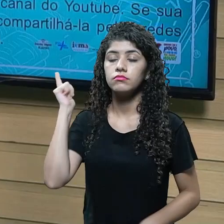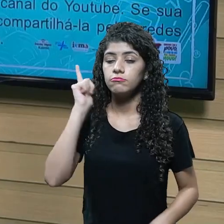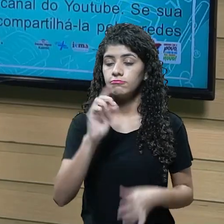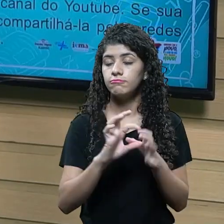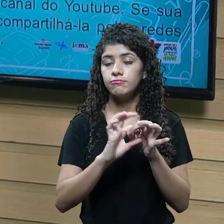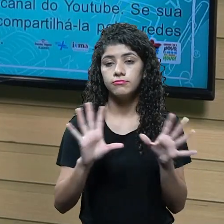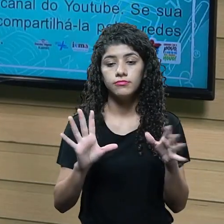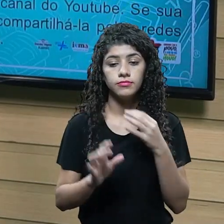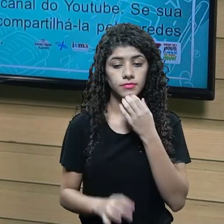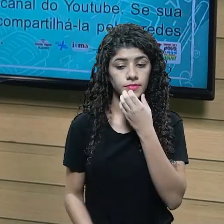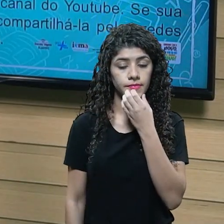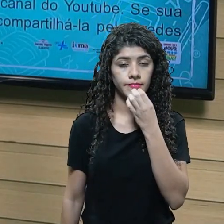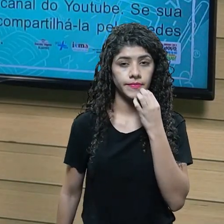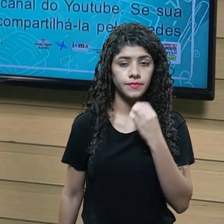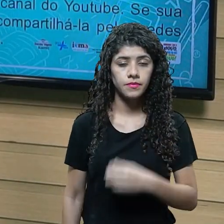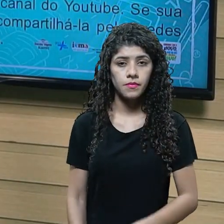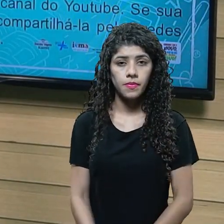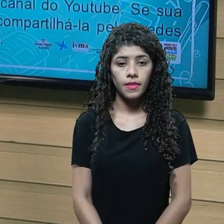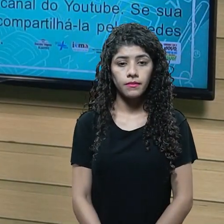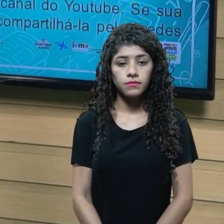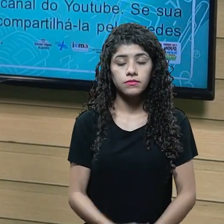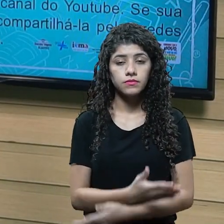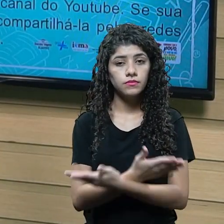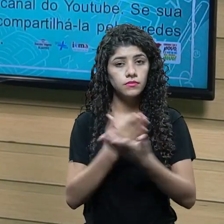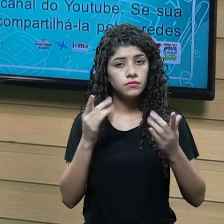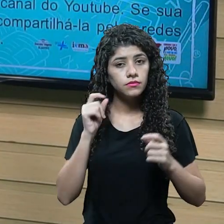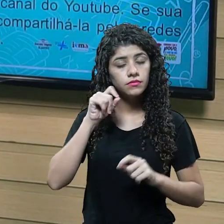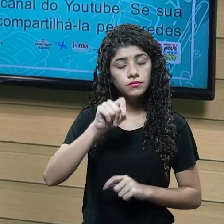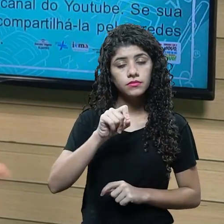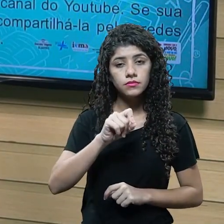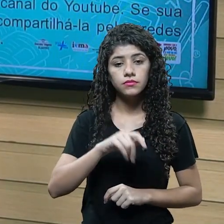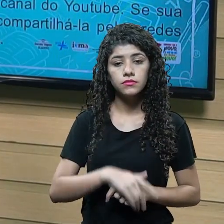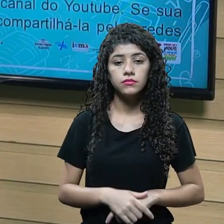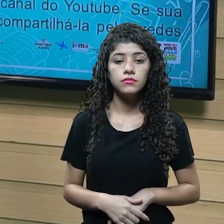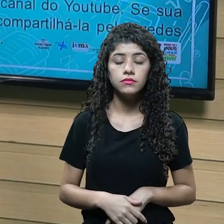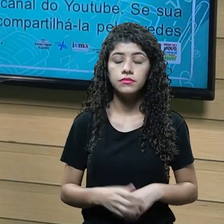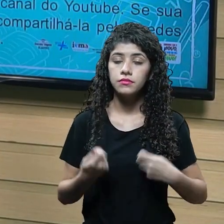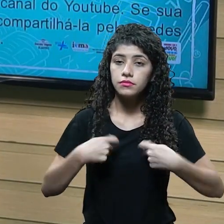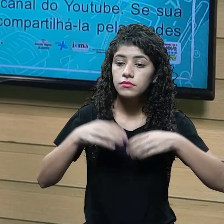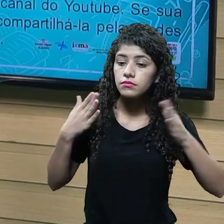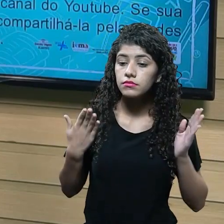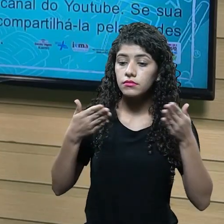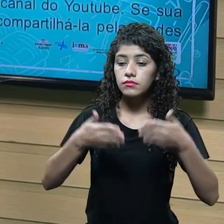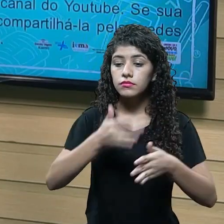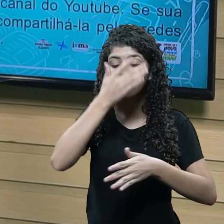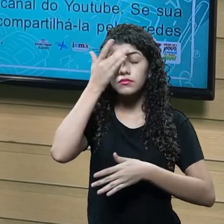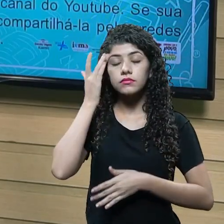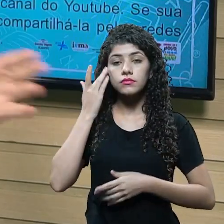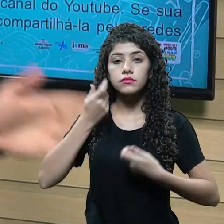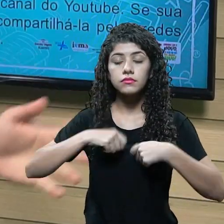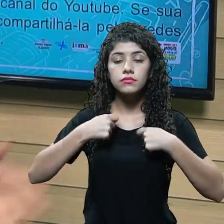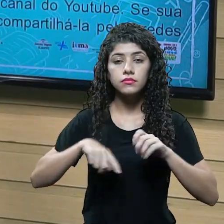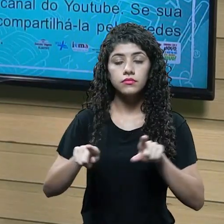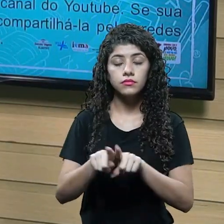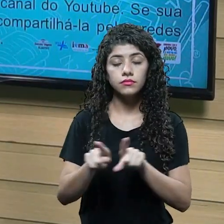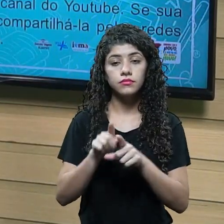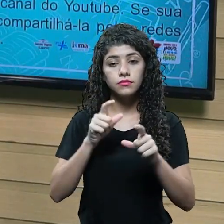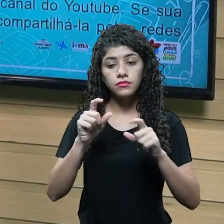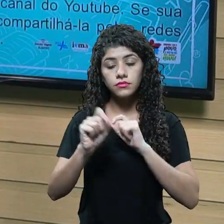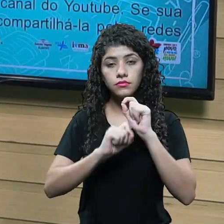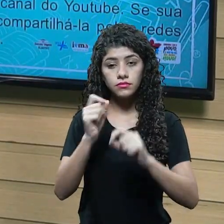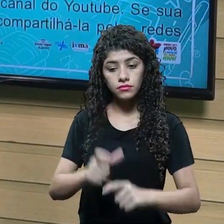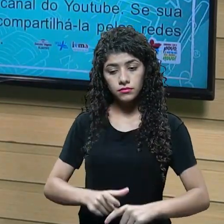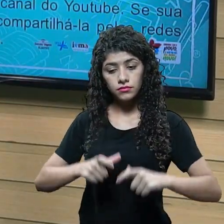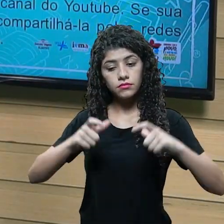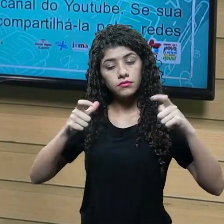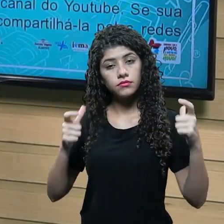tá? Então deixando claro, pessoal, para vocês, que o marketing de guerrilha ele tem foco no consumidor, só que você precisa amplificar a quantidade de